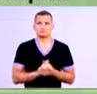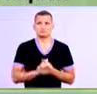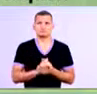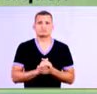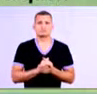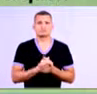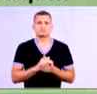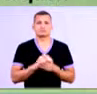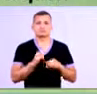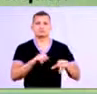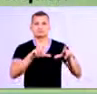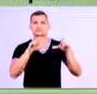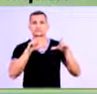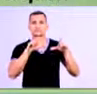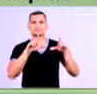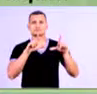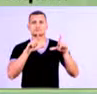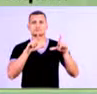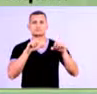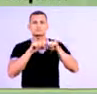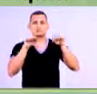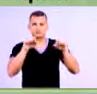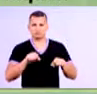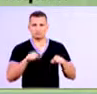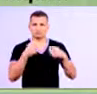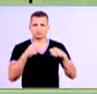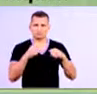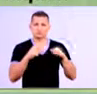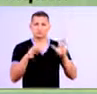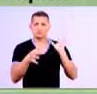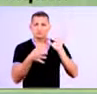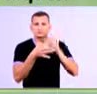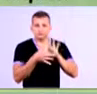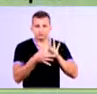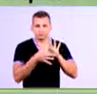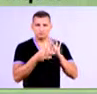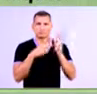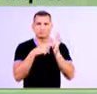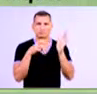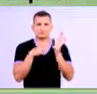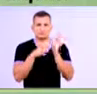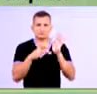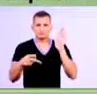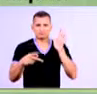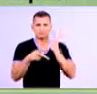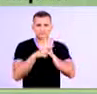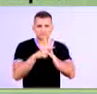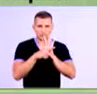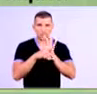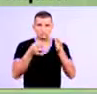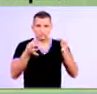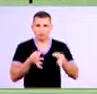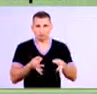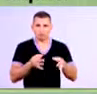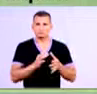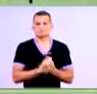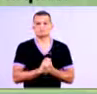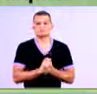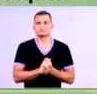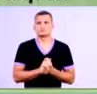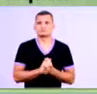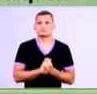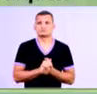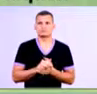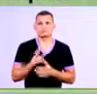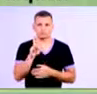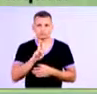sistema, as mensagens elas devem estar bem elaboradas, contextualizadas, com vocabulário apropriado, a personalização, o usuário